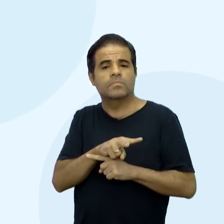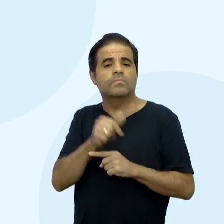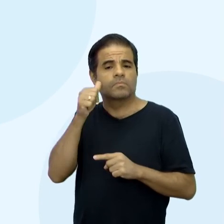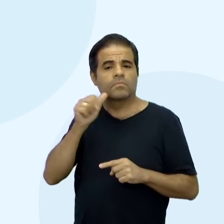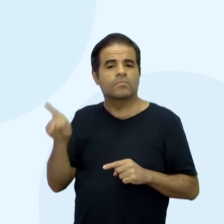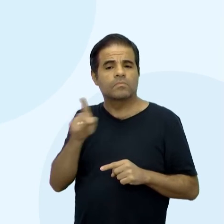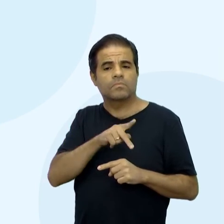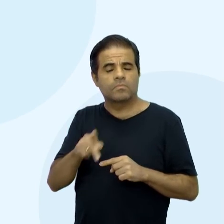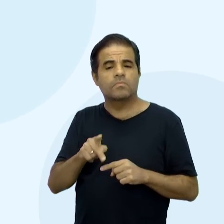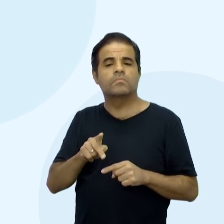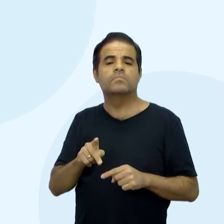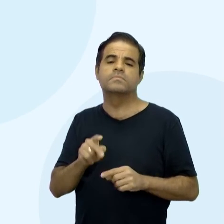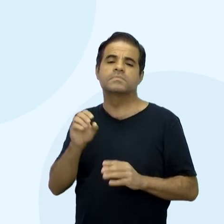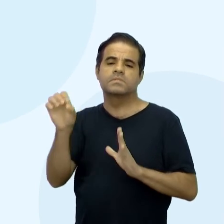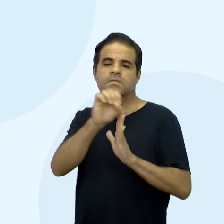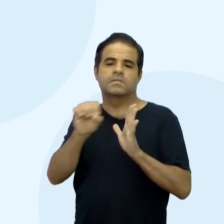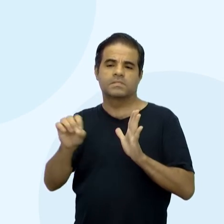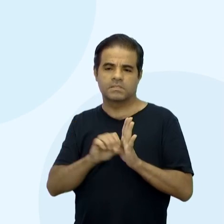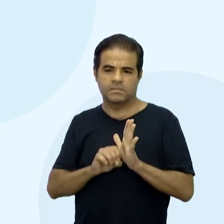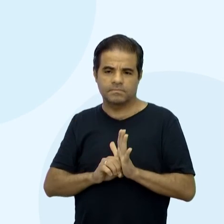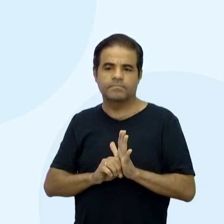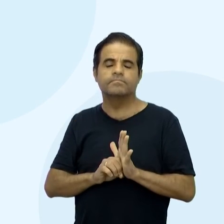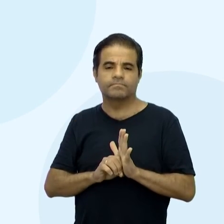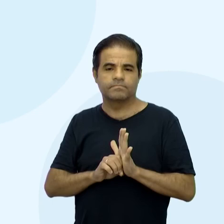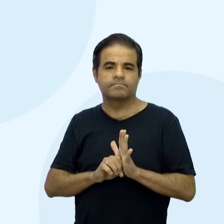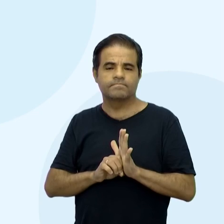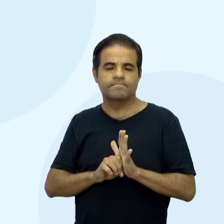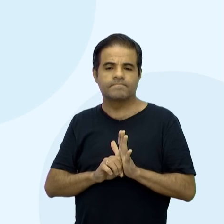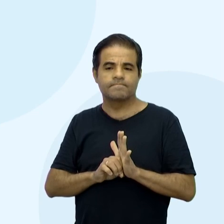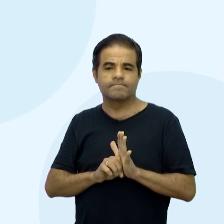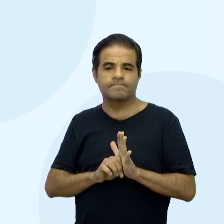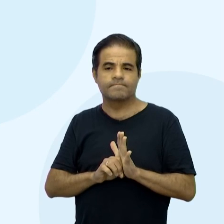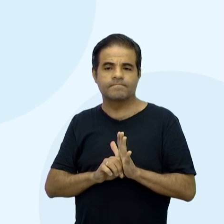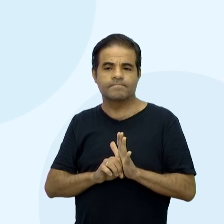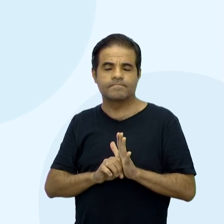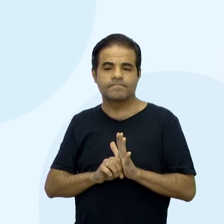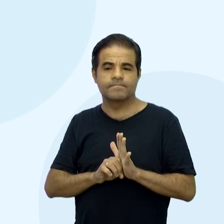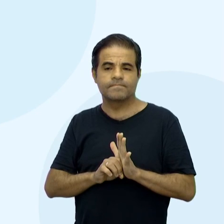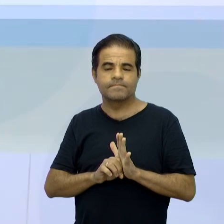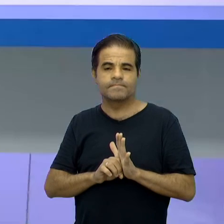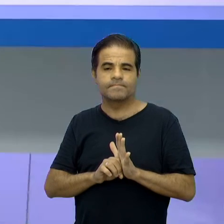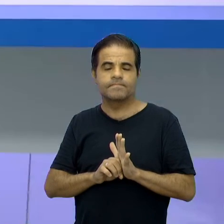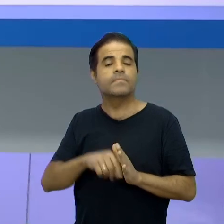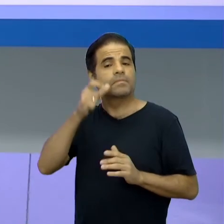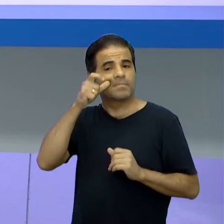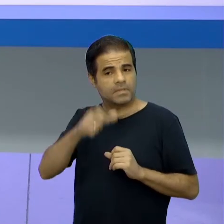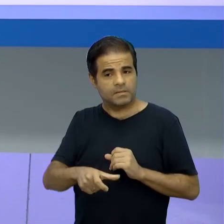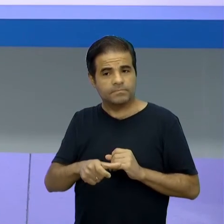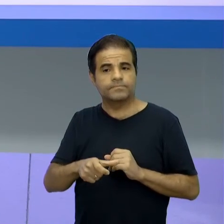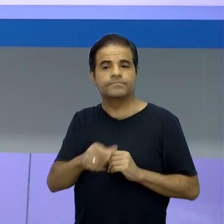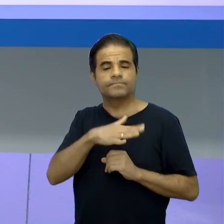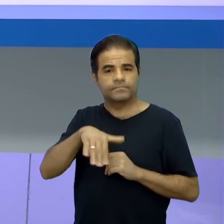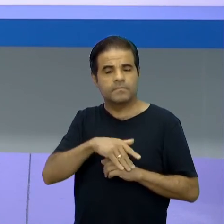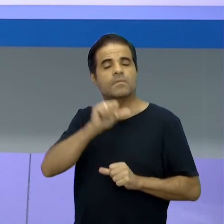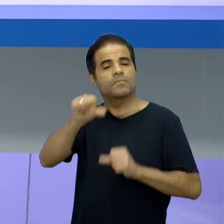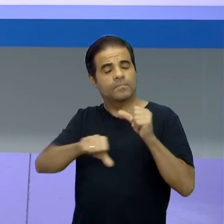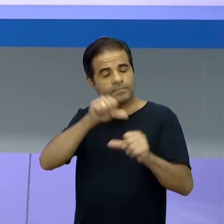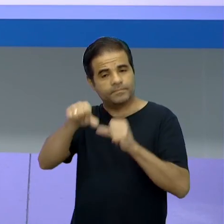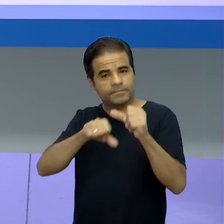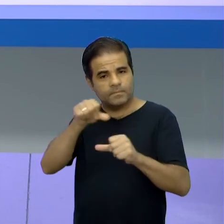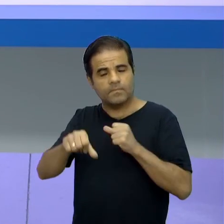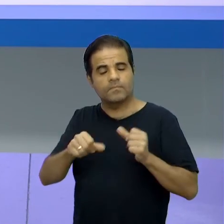tornei professora do Centro de Mídias. Olha só que interessante, né? Que também foi uma